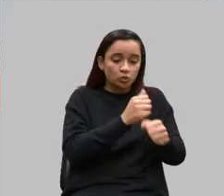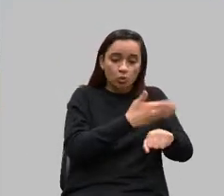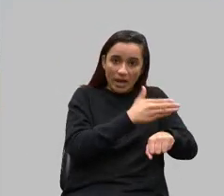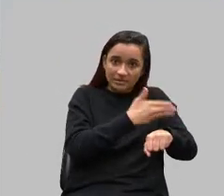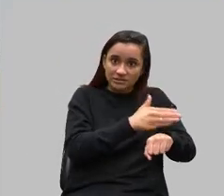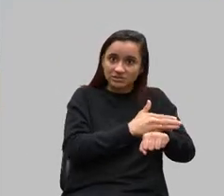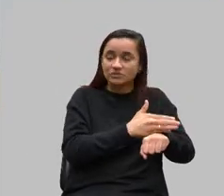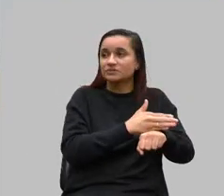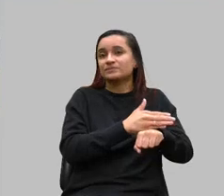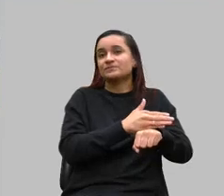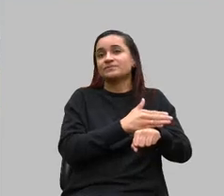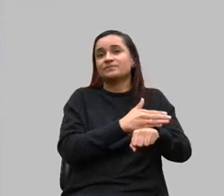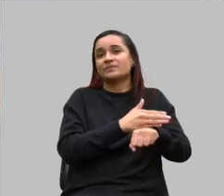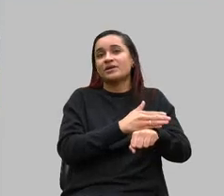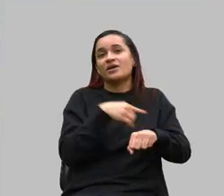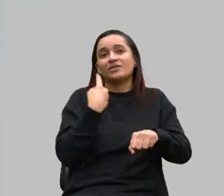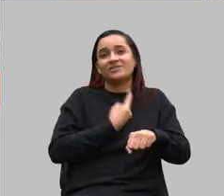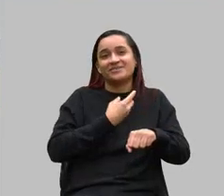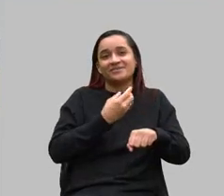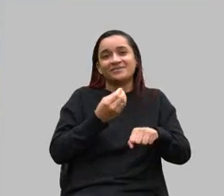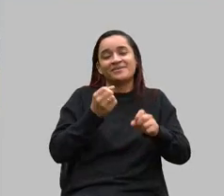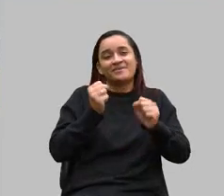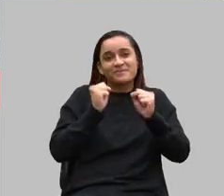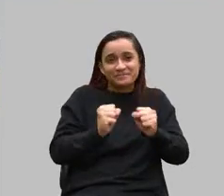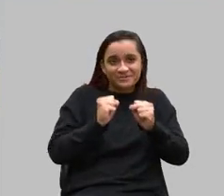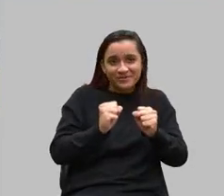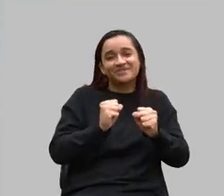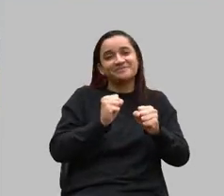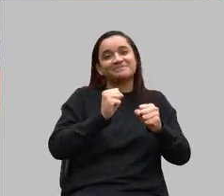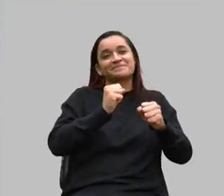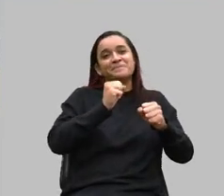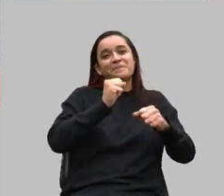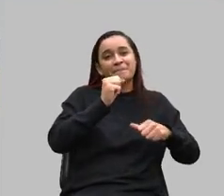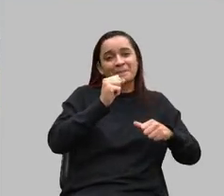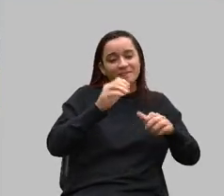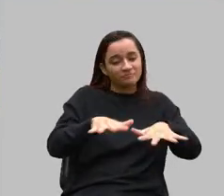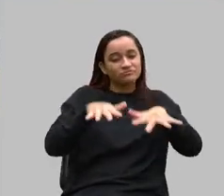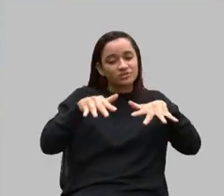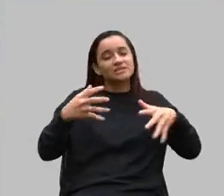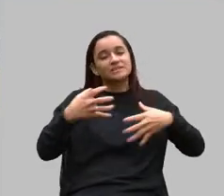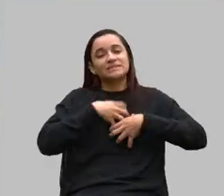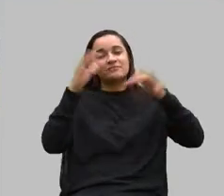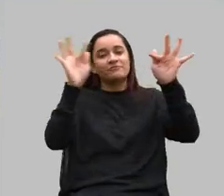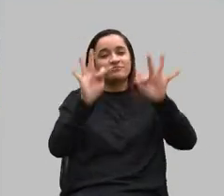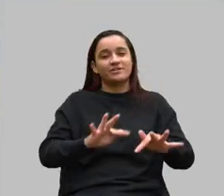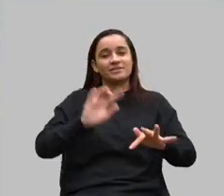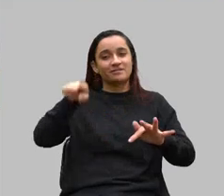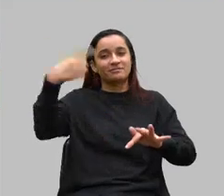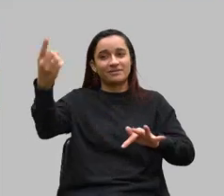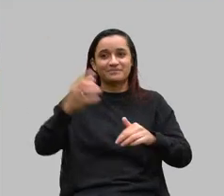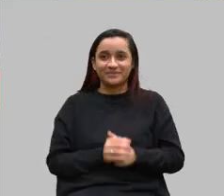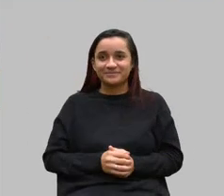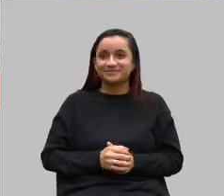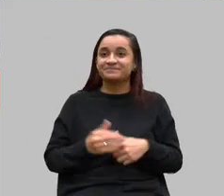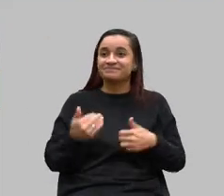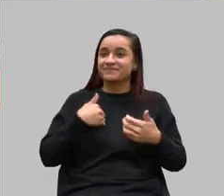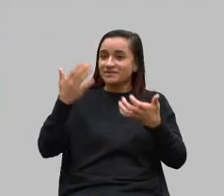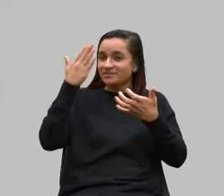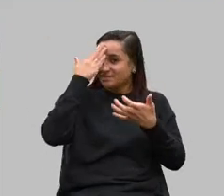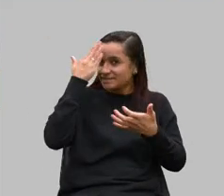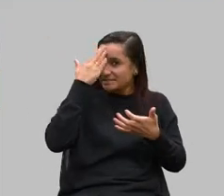pode matar essa audiência em ver de ser uma felicidade pode ser um tiron na culatra e eu sei pela sua